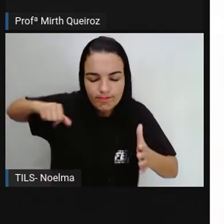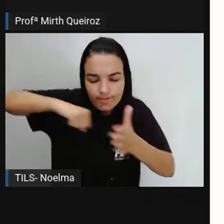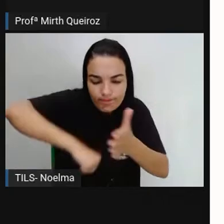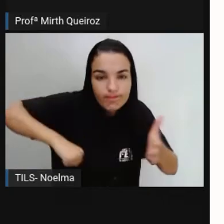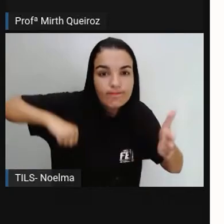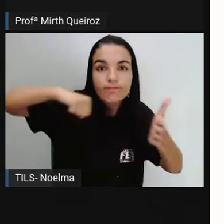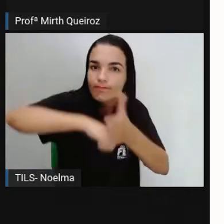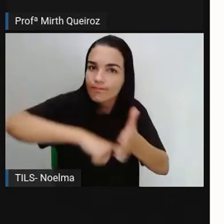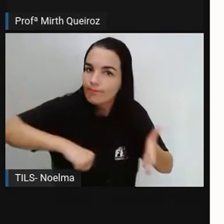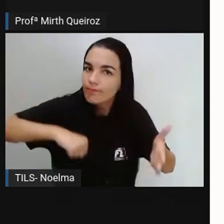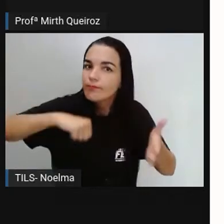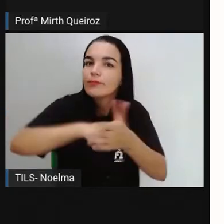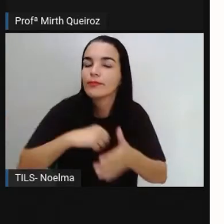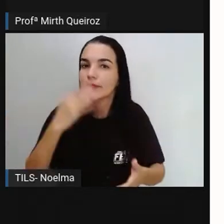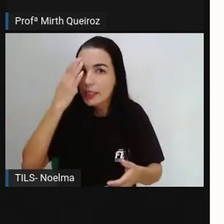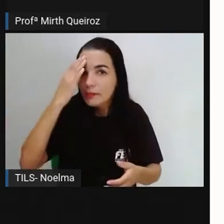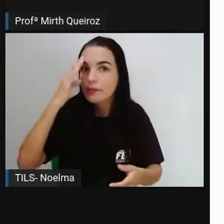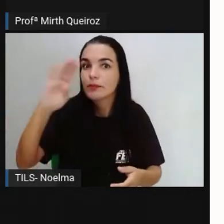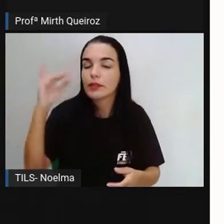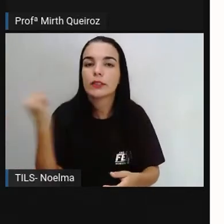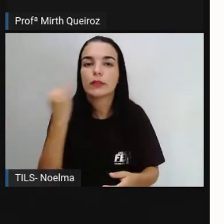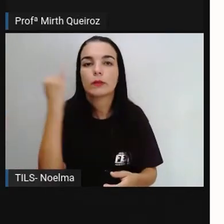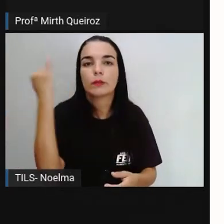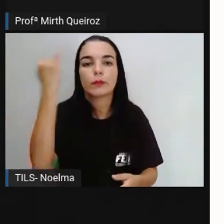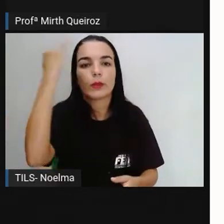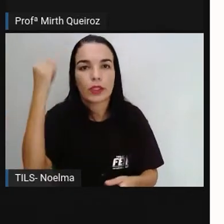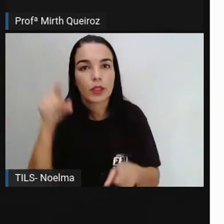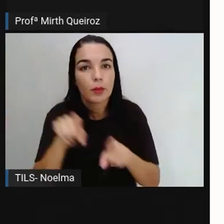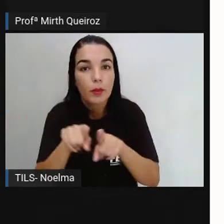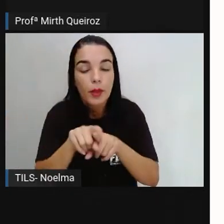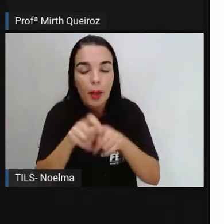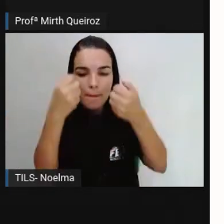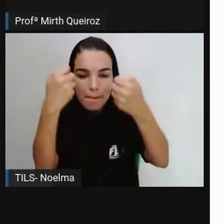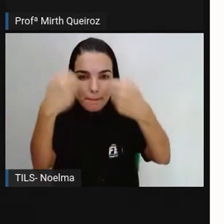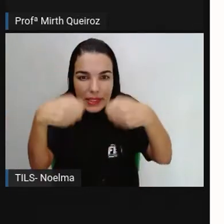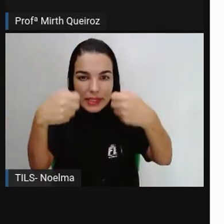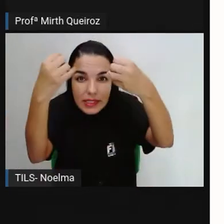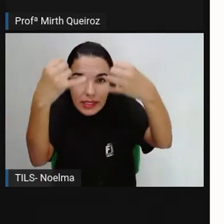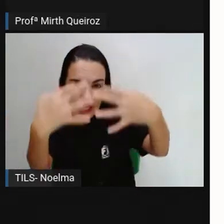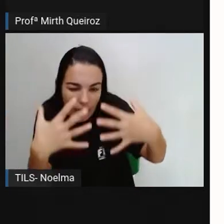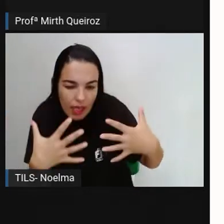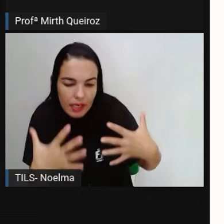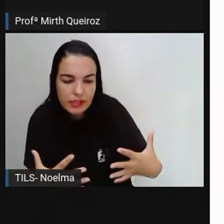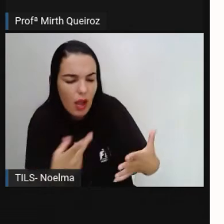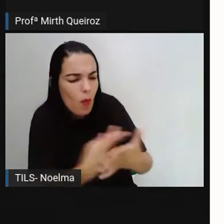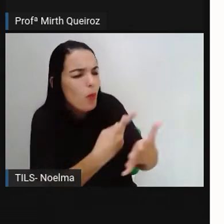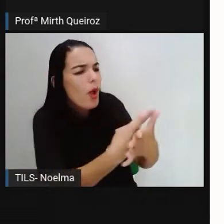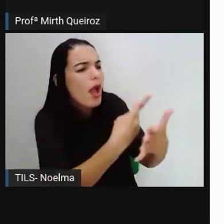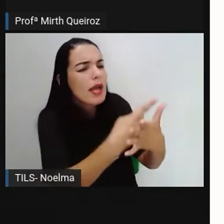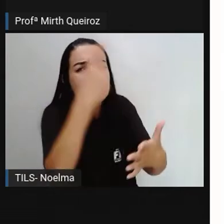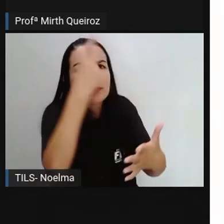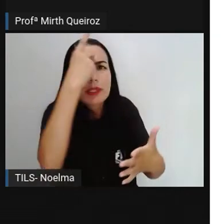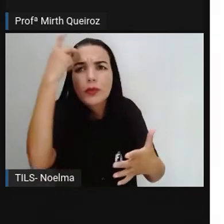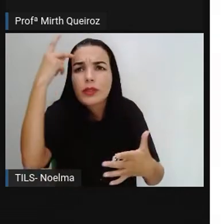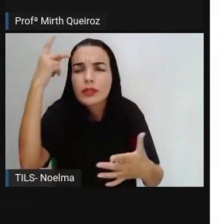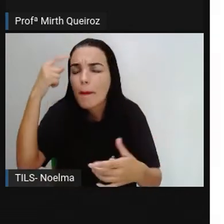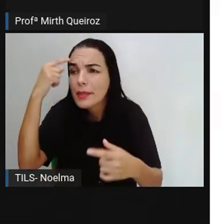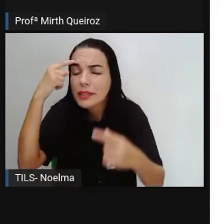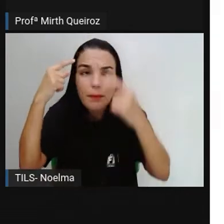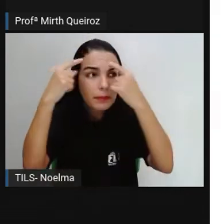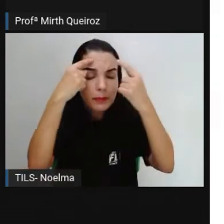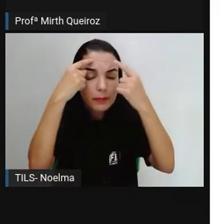fundamental, importantíssimo, no esclarecimento desses equívocos todos. Então, eu costumo dizer que a literatura que